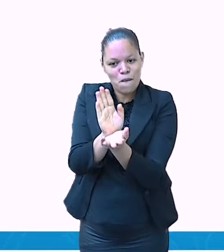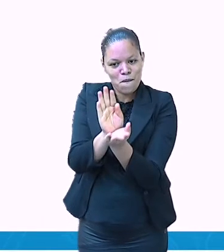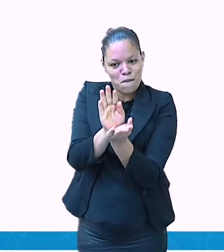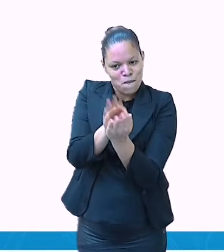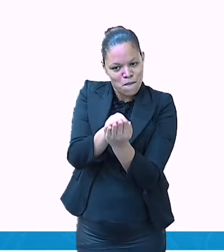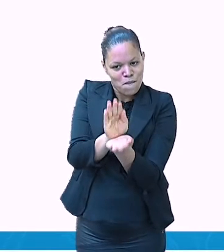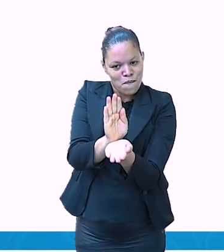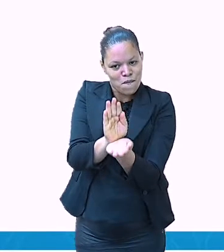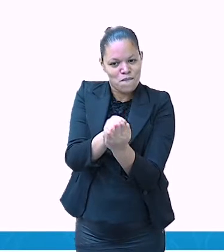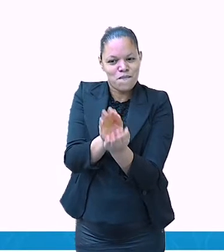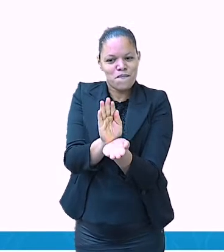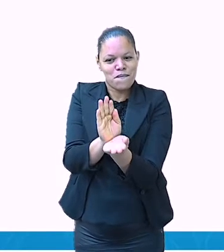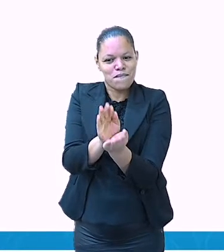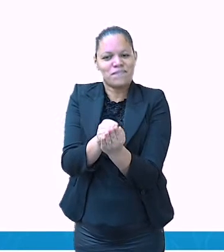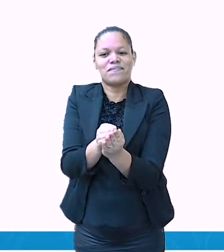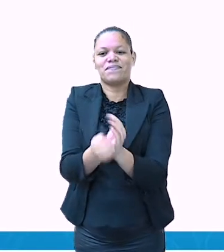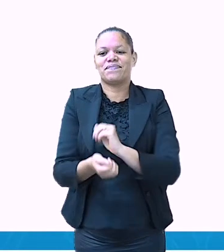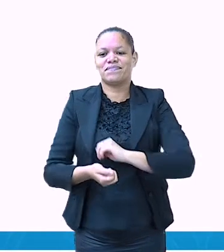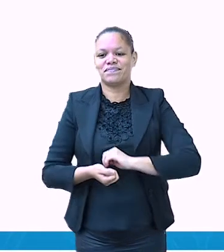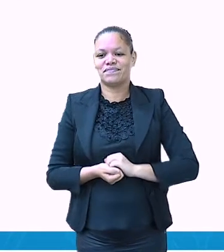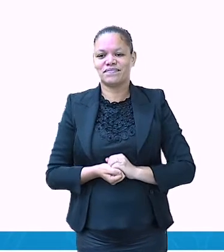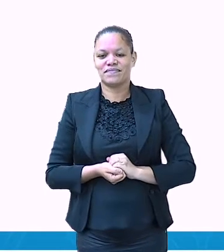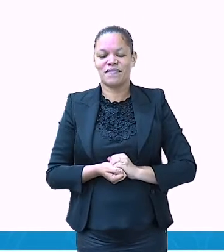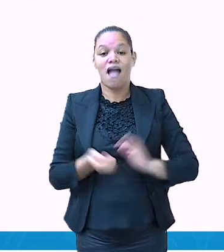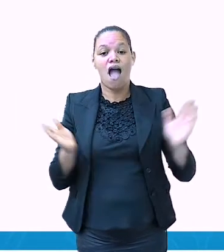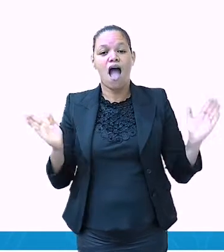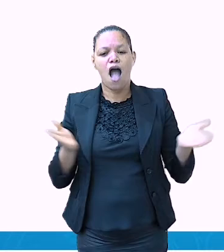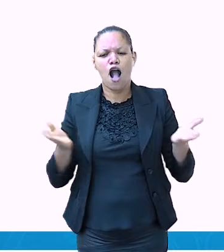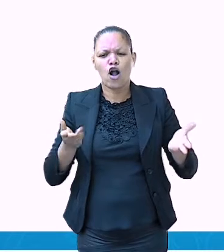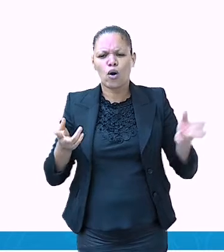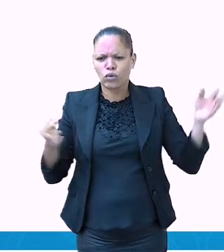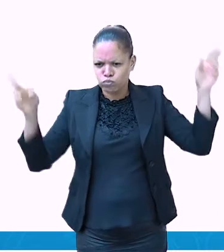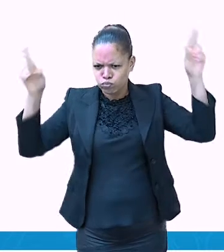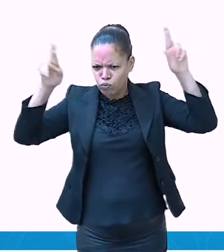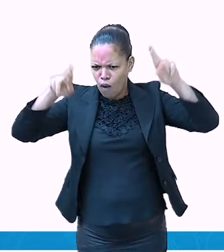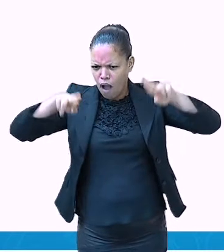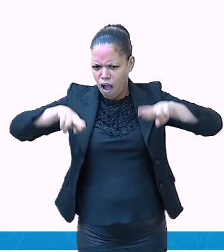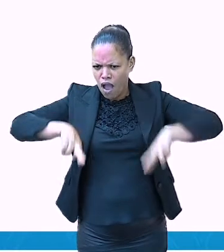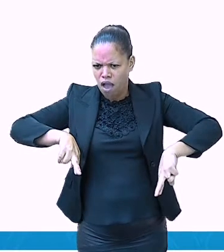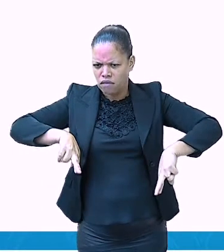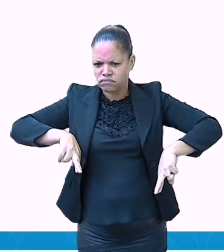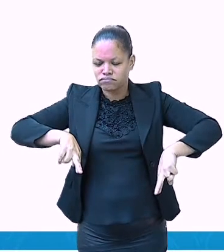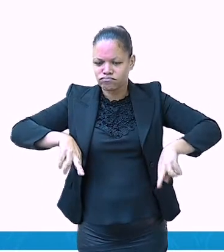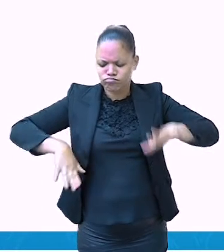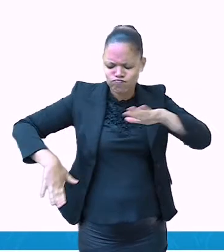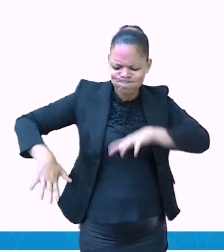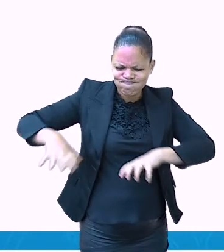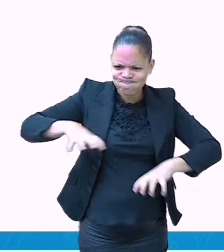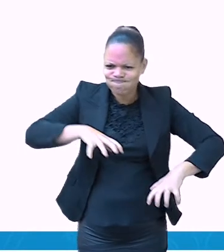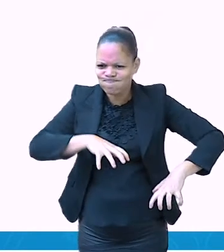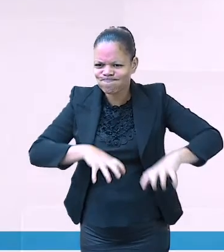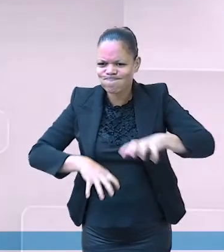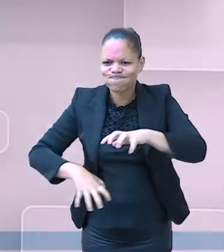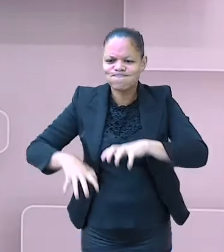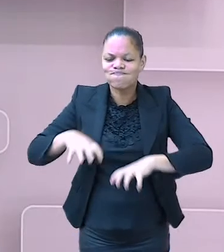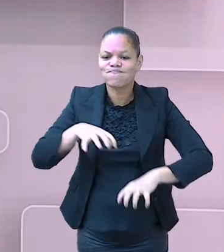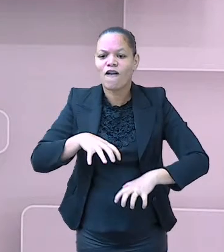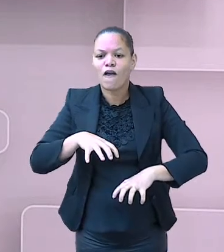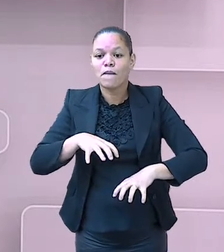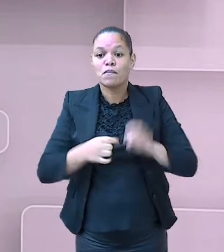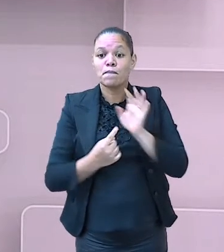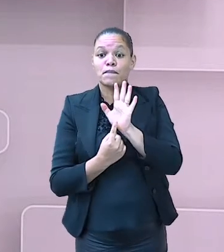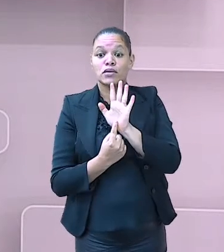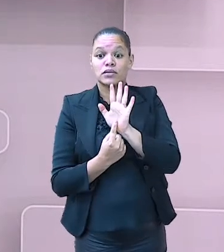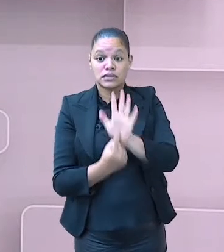Agora nós vamos para uma revisão da nossa parte de répteis. Então, nós falamos que os répteis, eles têm uma